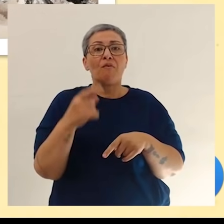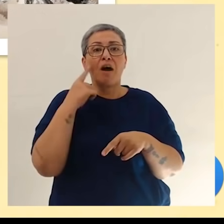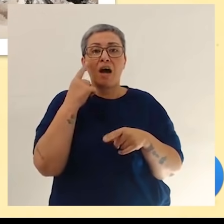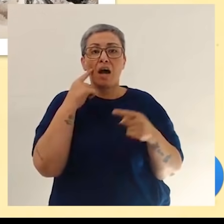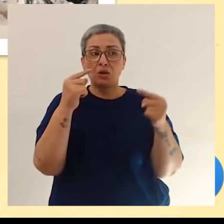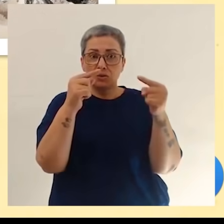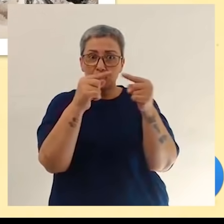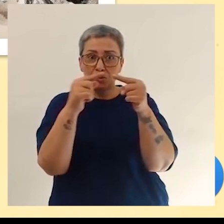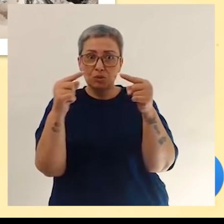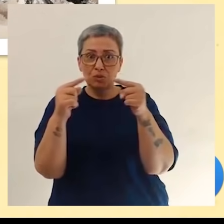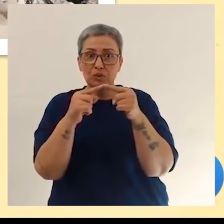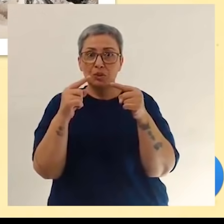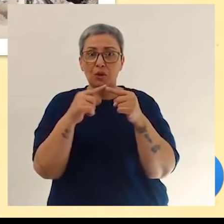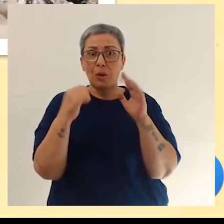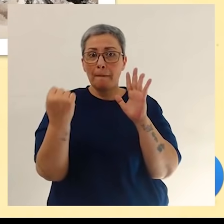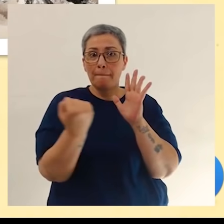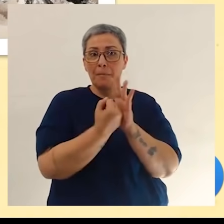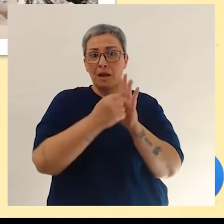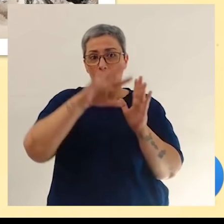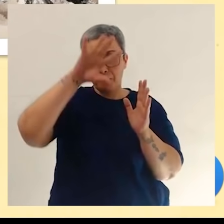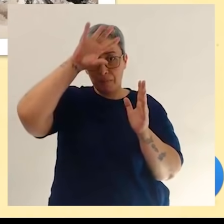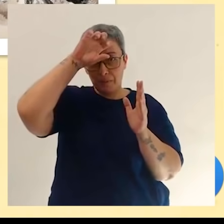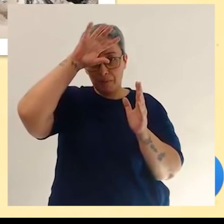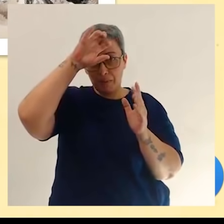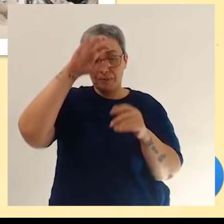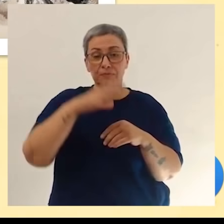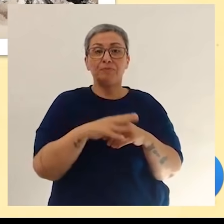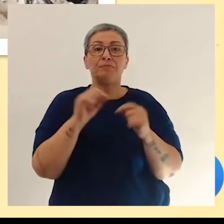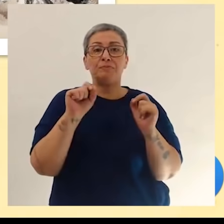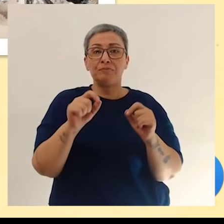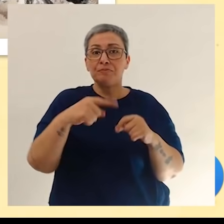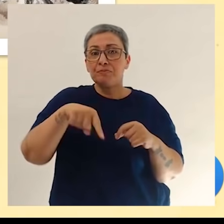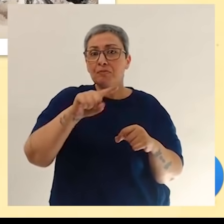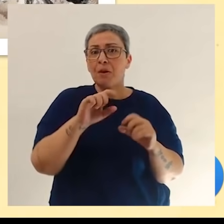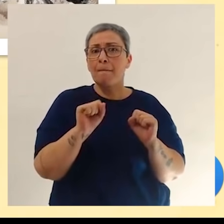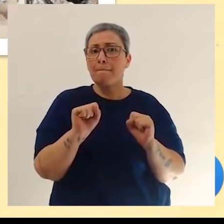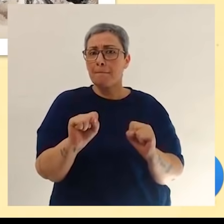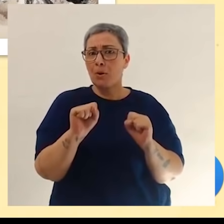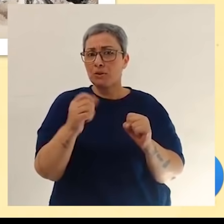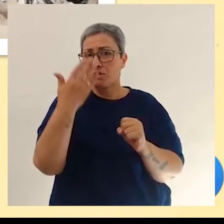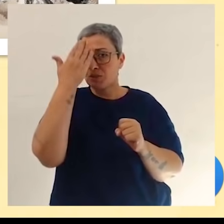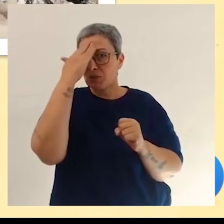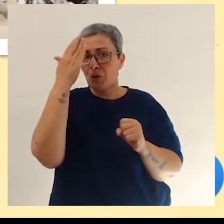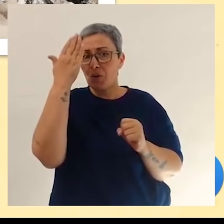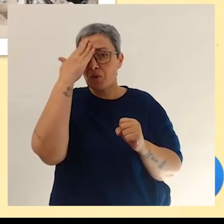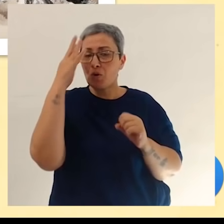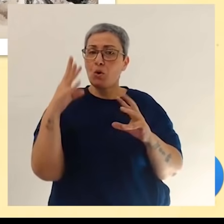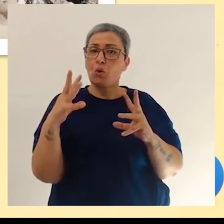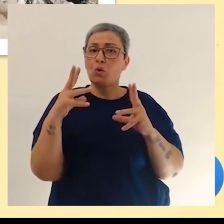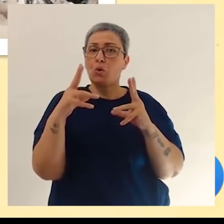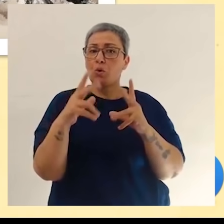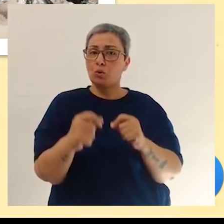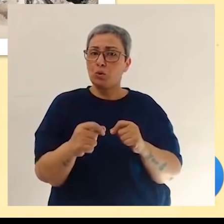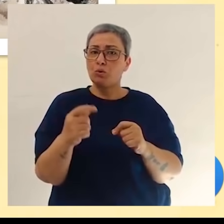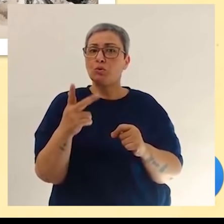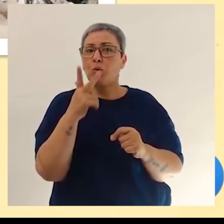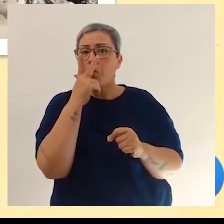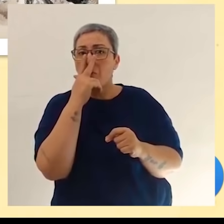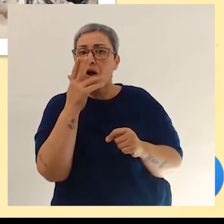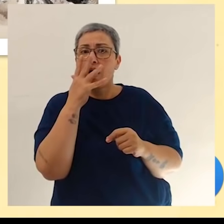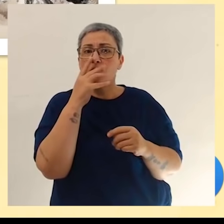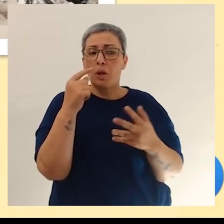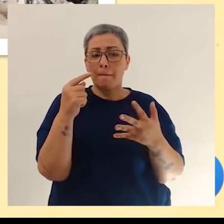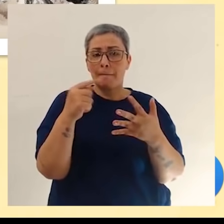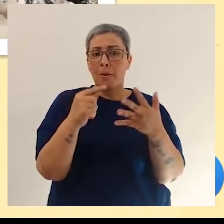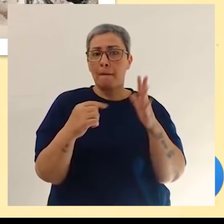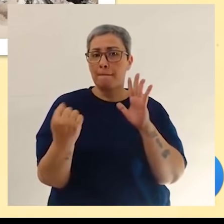vamos associá-las como marcos de memória, para que vocês possam entender tudo que nós consideramos